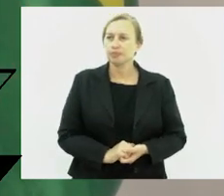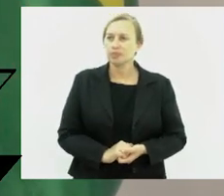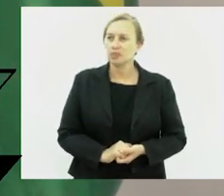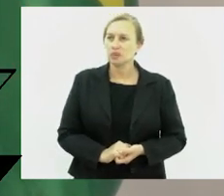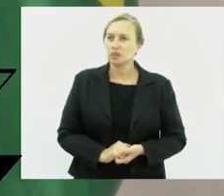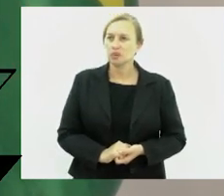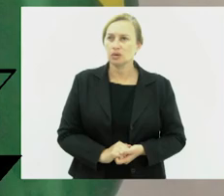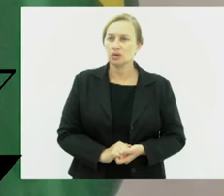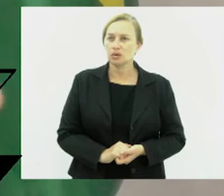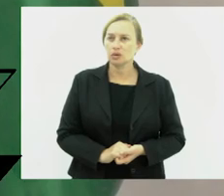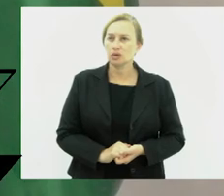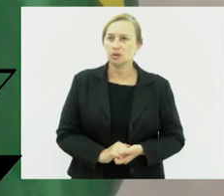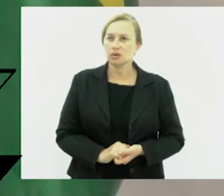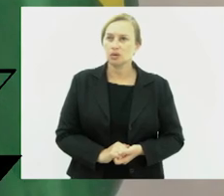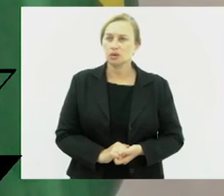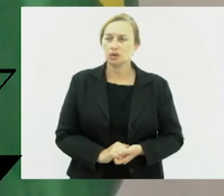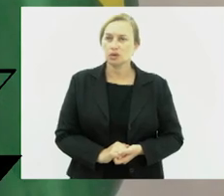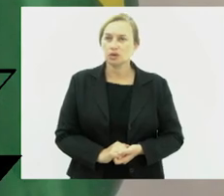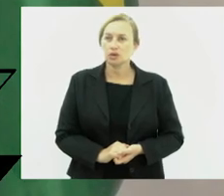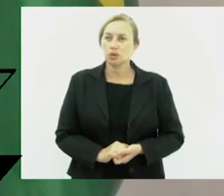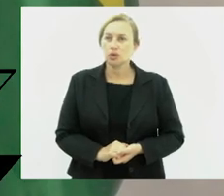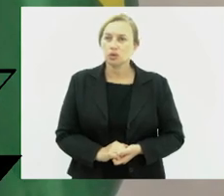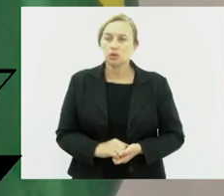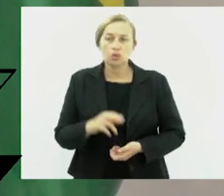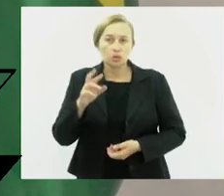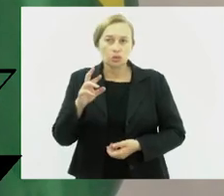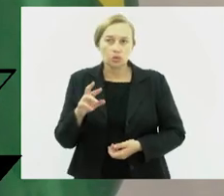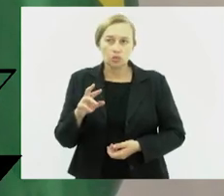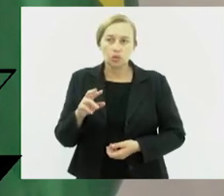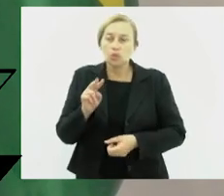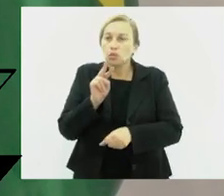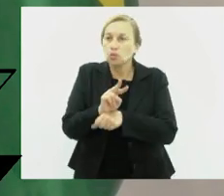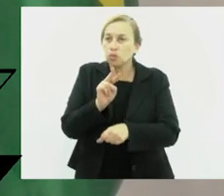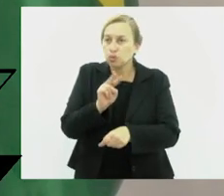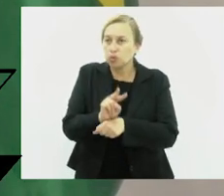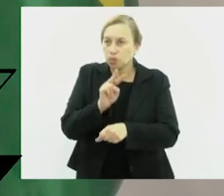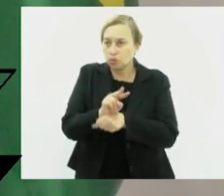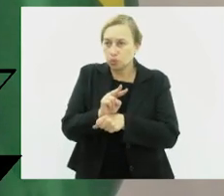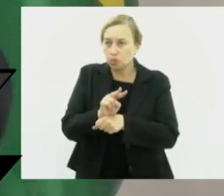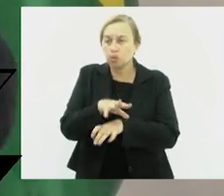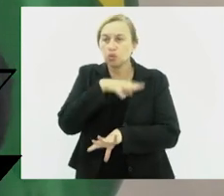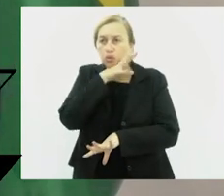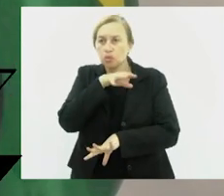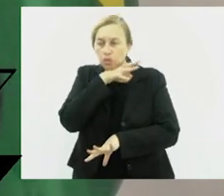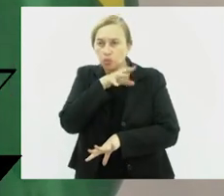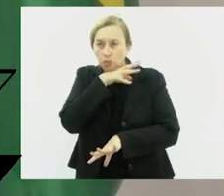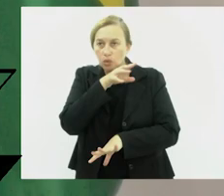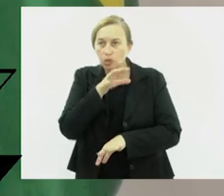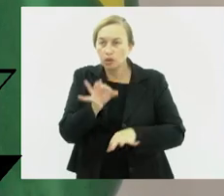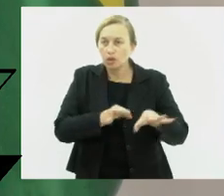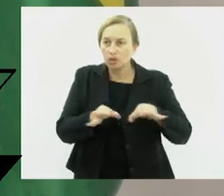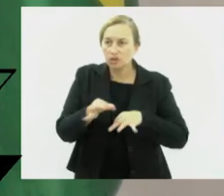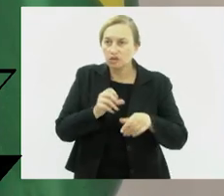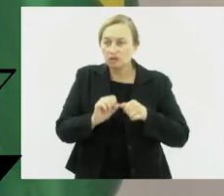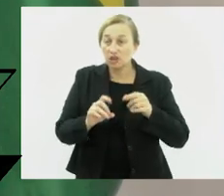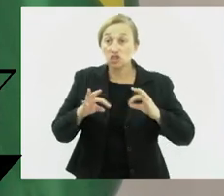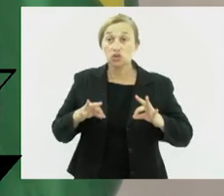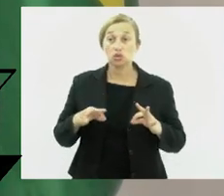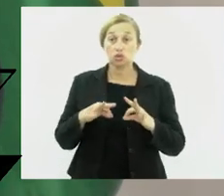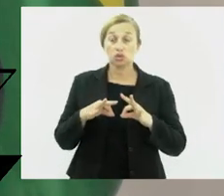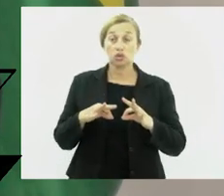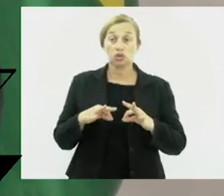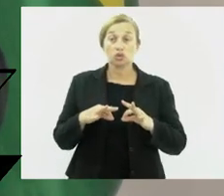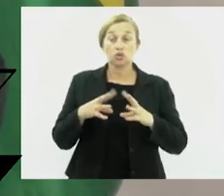que os protetores de animais, as organizações vêm fazendo nesse tempo todo, que é